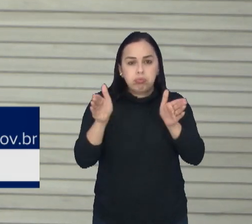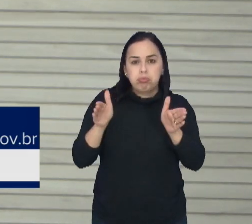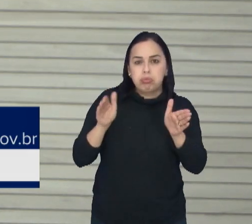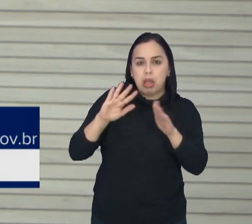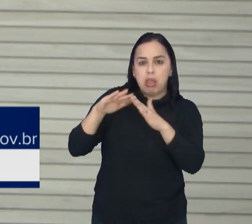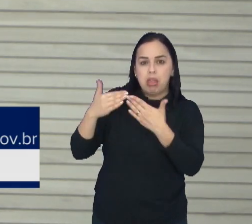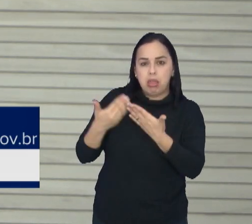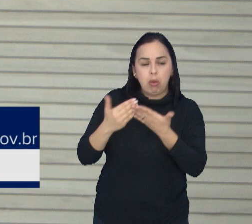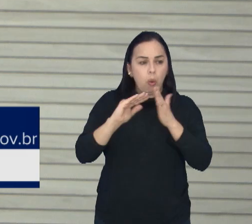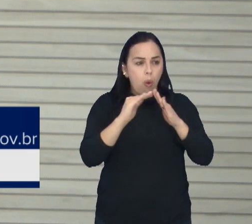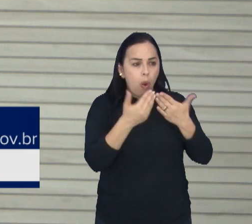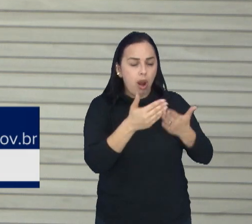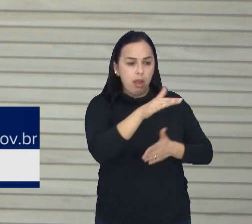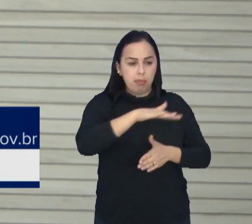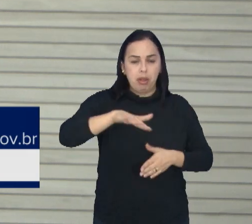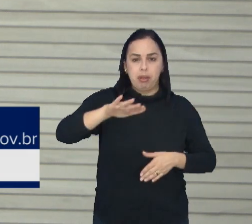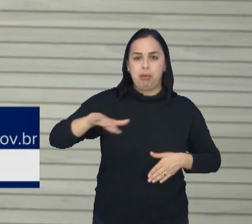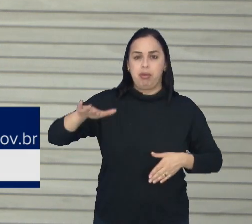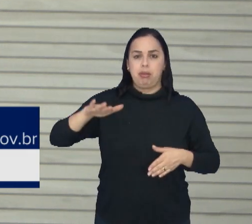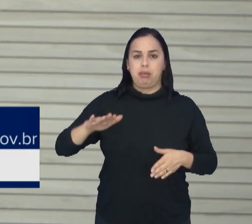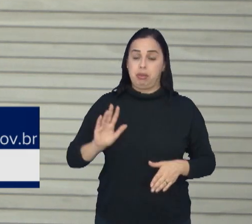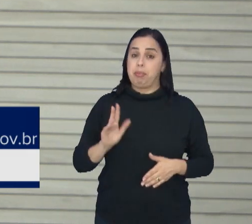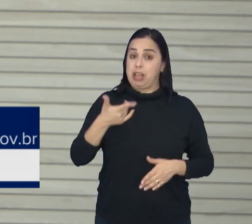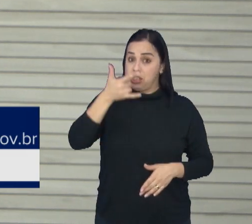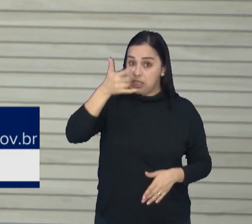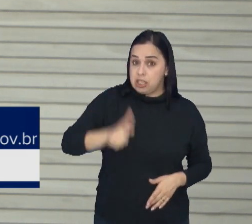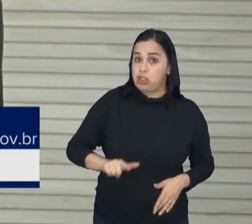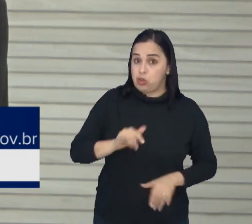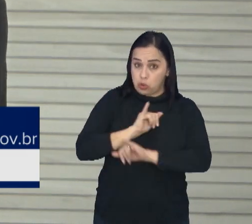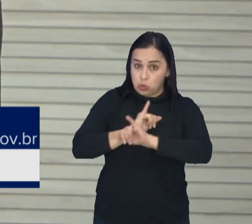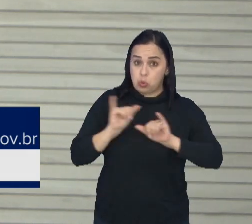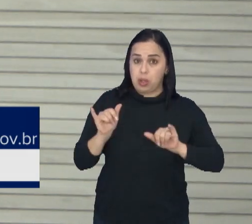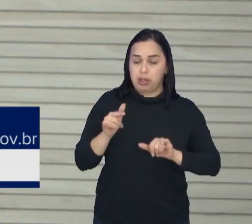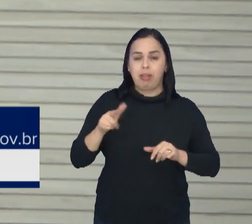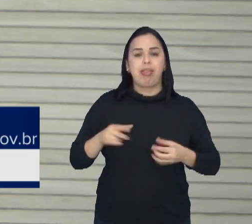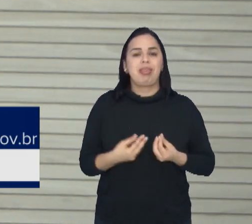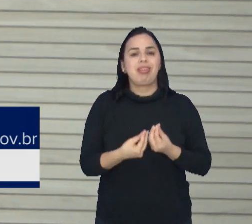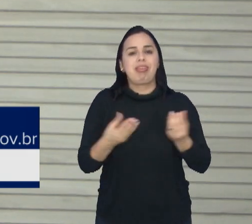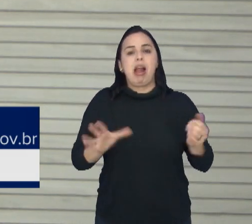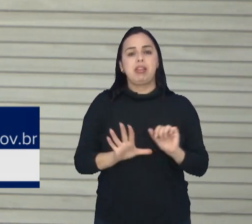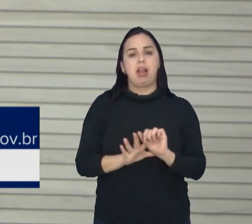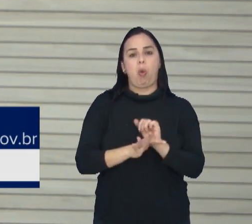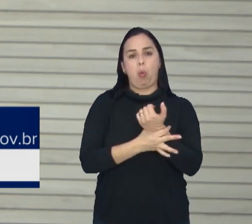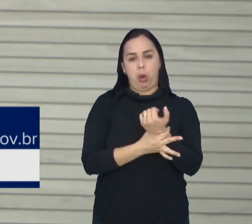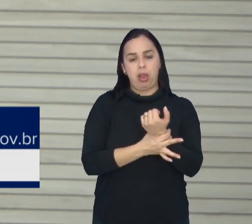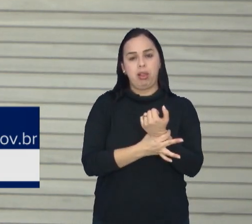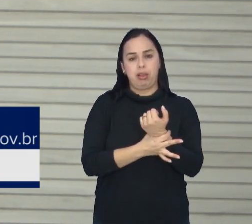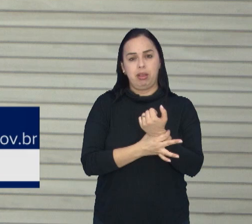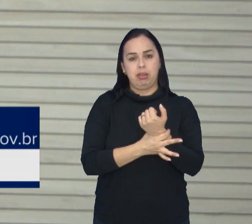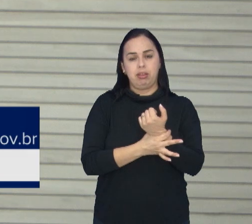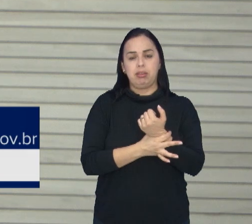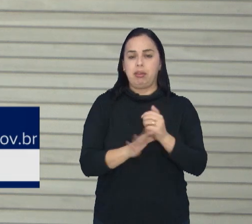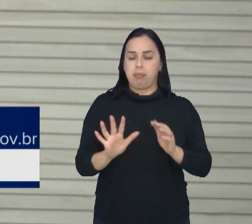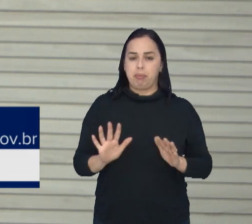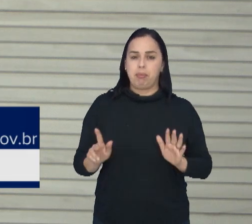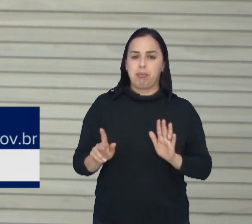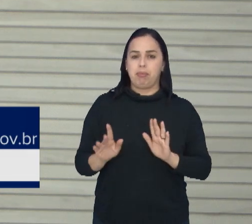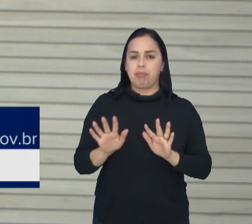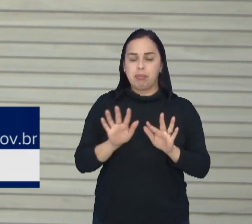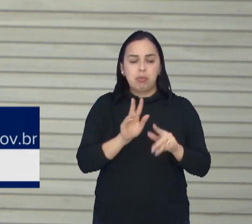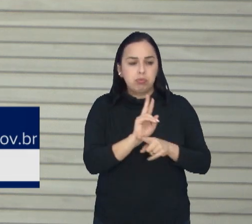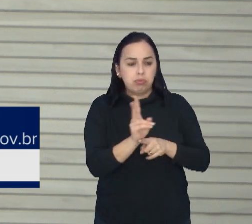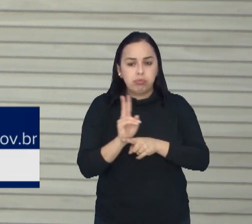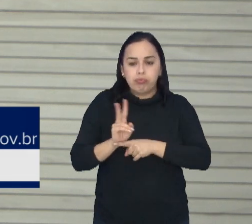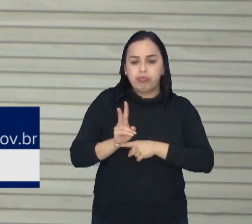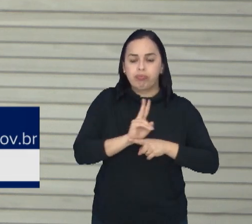nossas regiões, para, repito, garantir a segurança das nossas famílias e manter